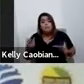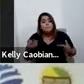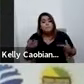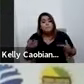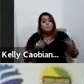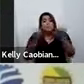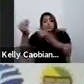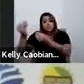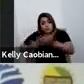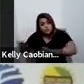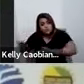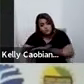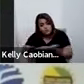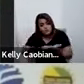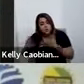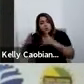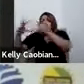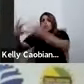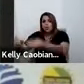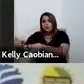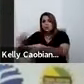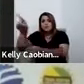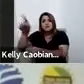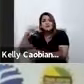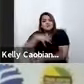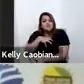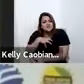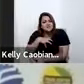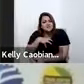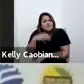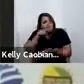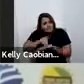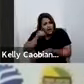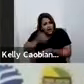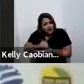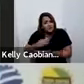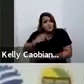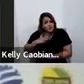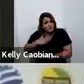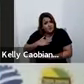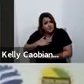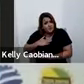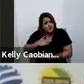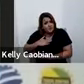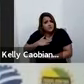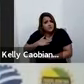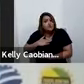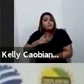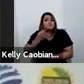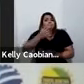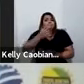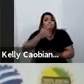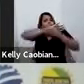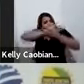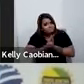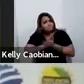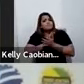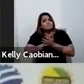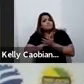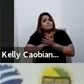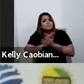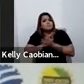sentirem que falta alguma coisa, que sua vida não está boa e que está sendo tratado com desrespeito, é uma questão de se unir